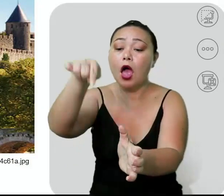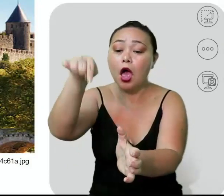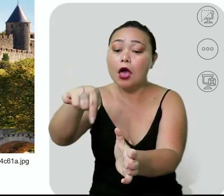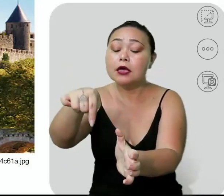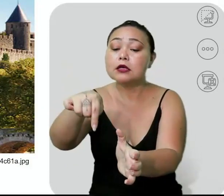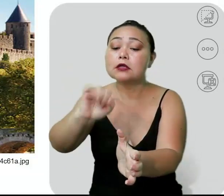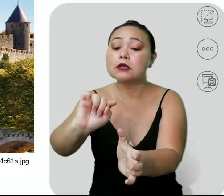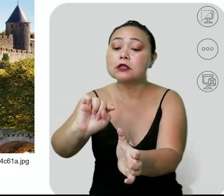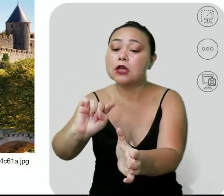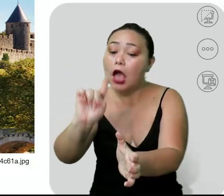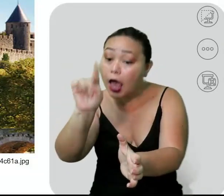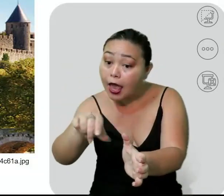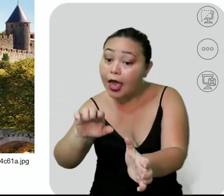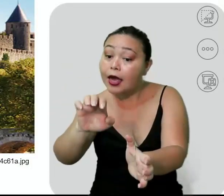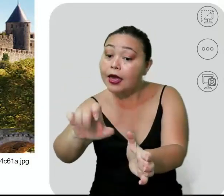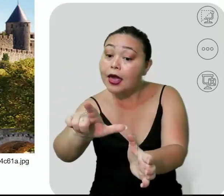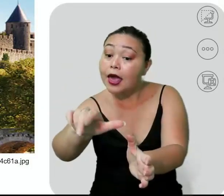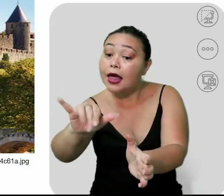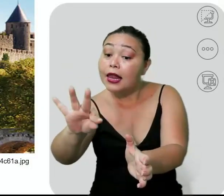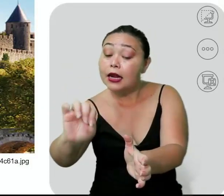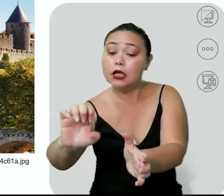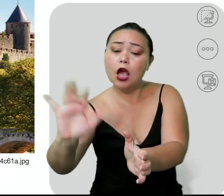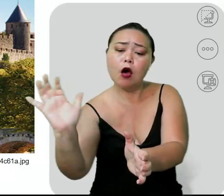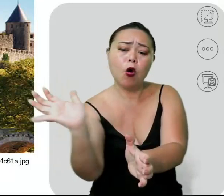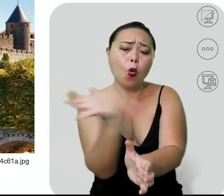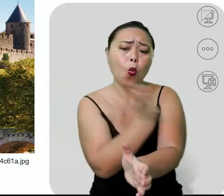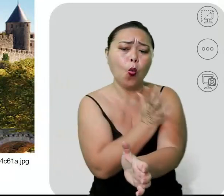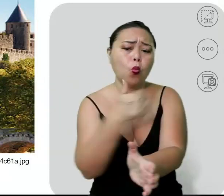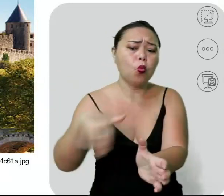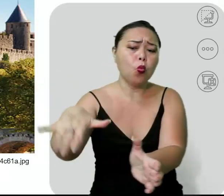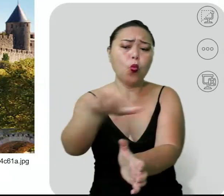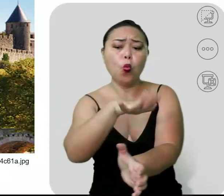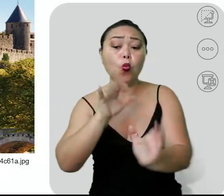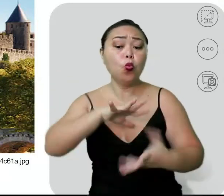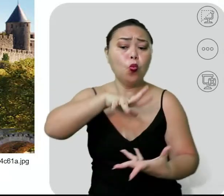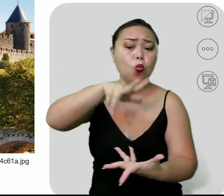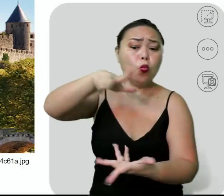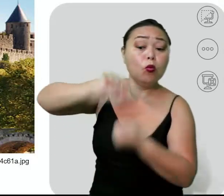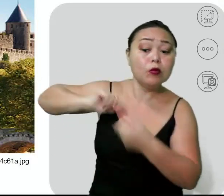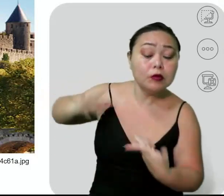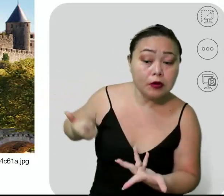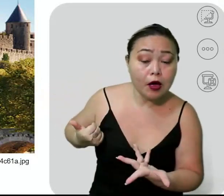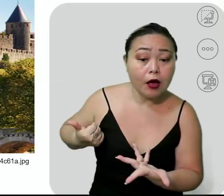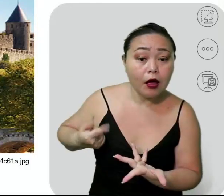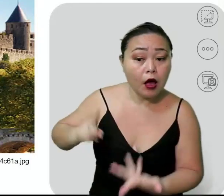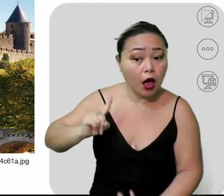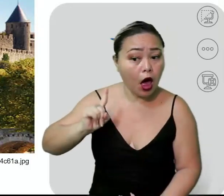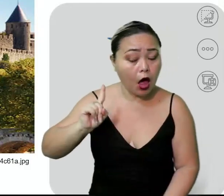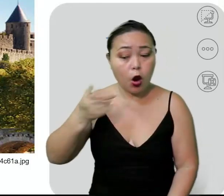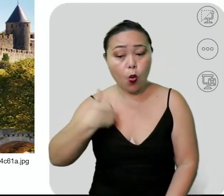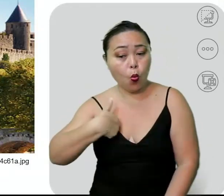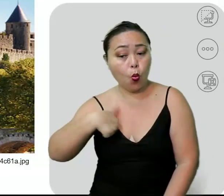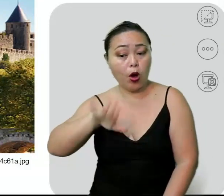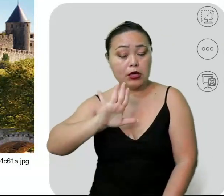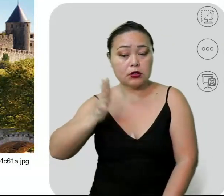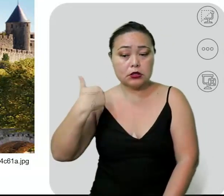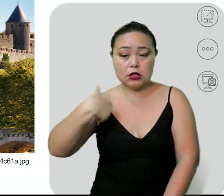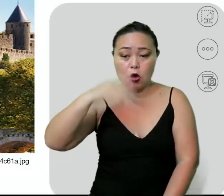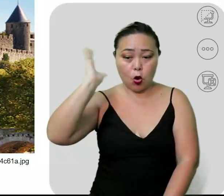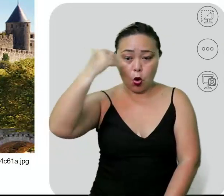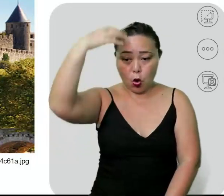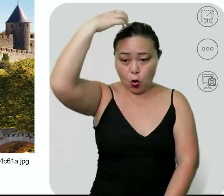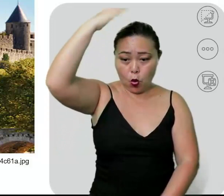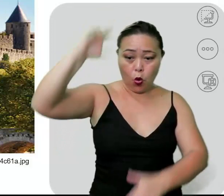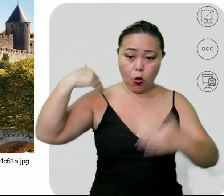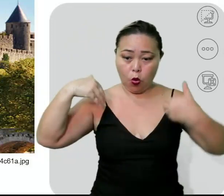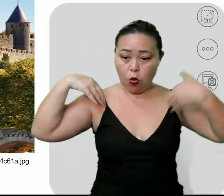se tornam a elite. A elite do mundo. Não é que vai ser a nobreza, mas são os